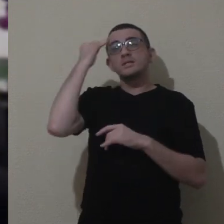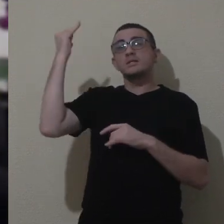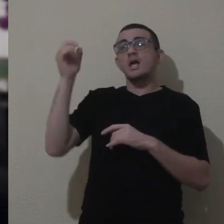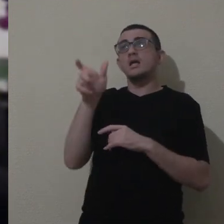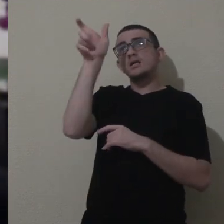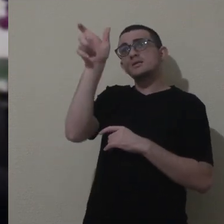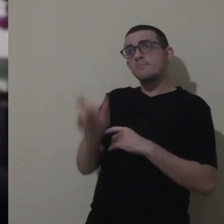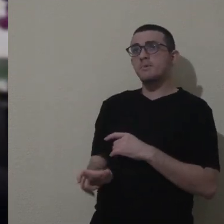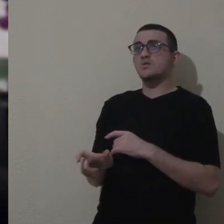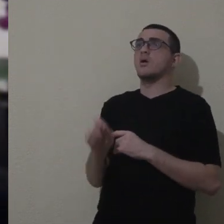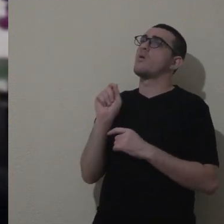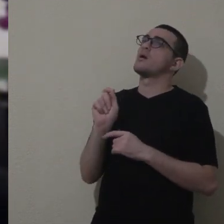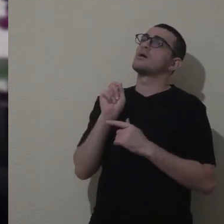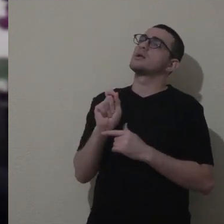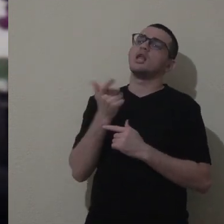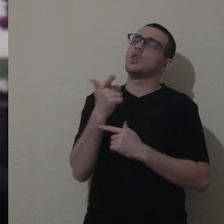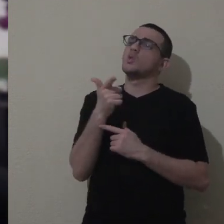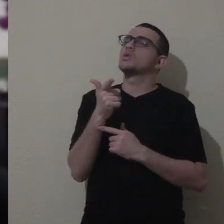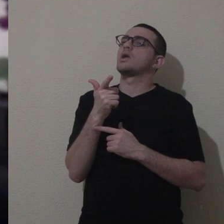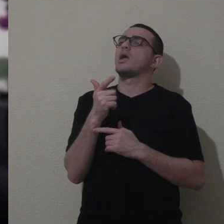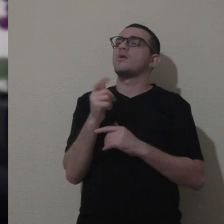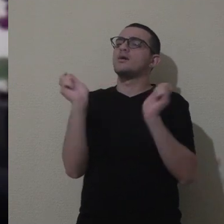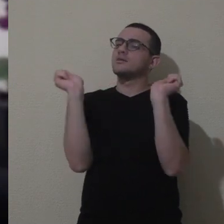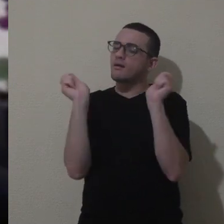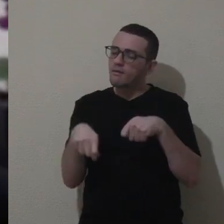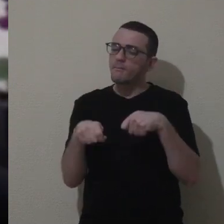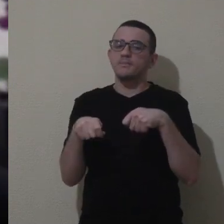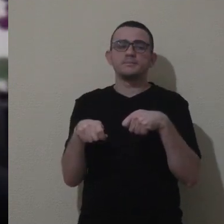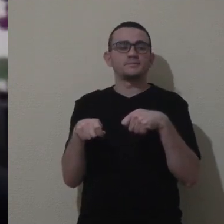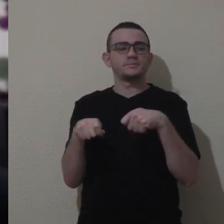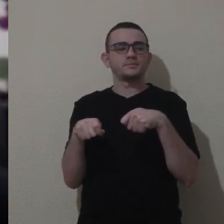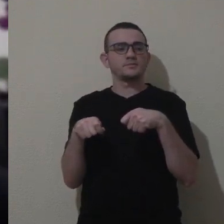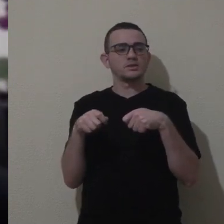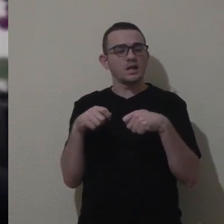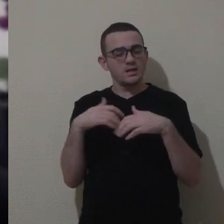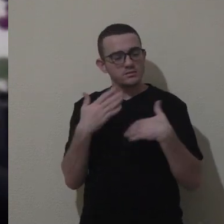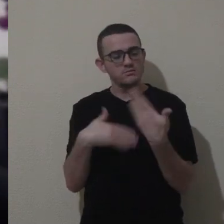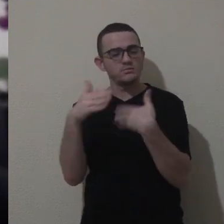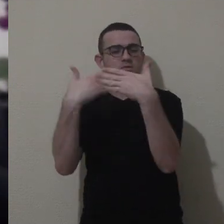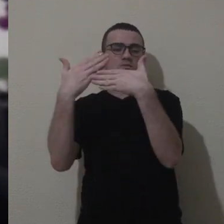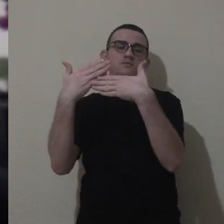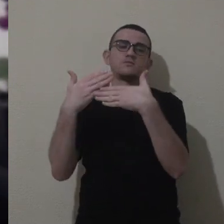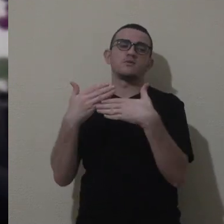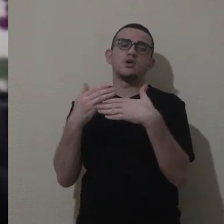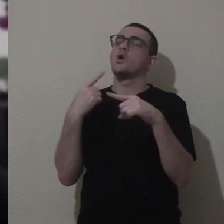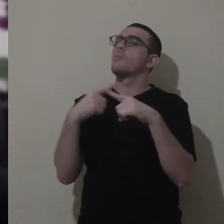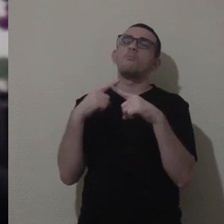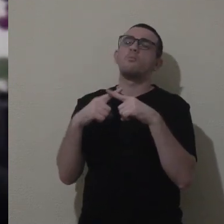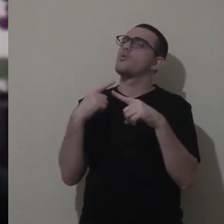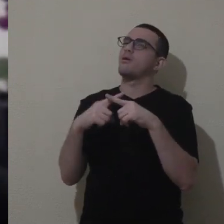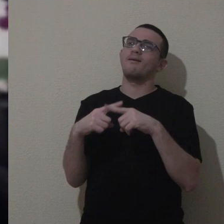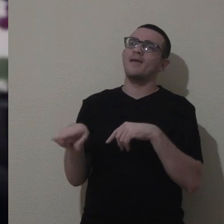imagine essa pessoa que não teve essas suas capacidades, né, desenvolvidas, porque ele